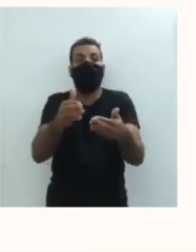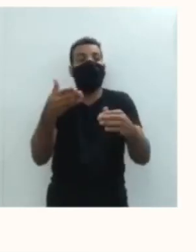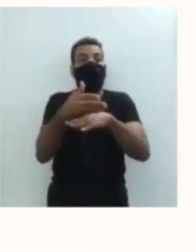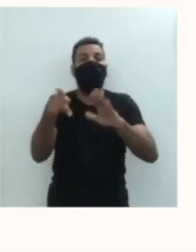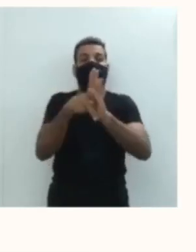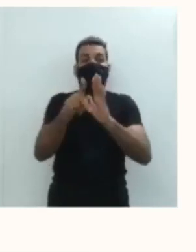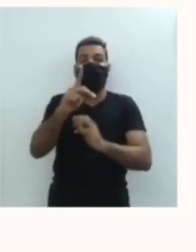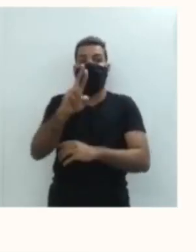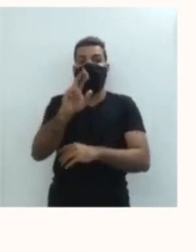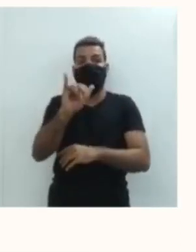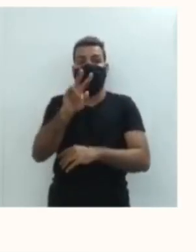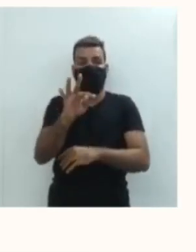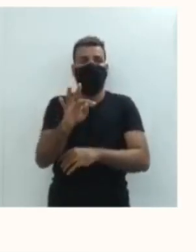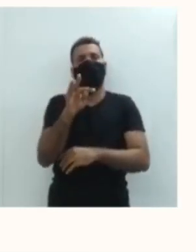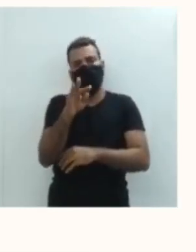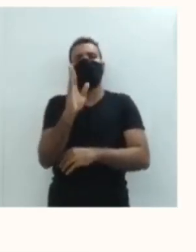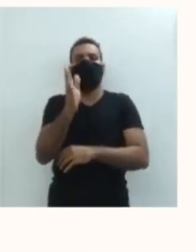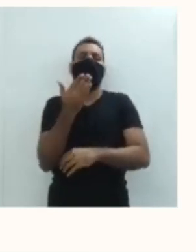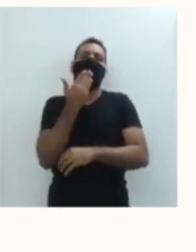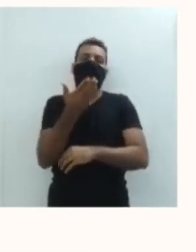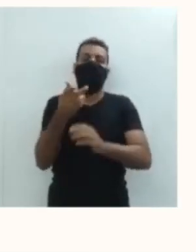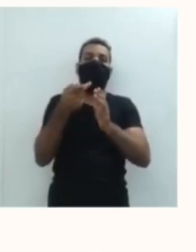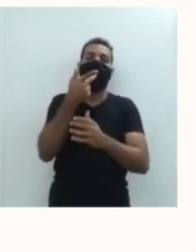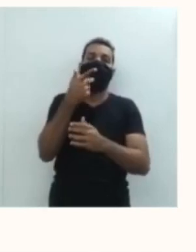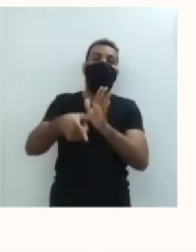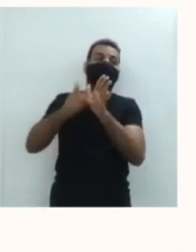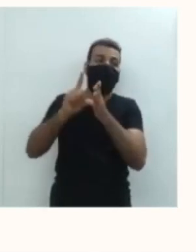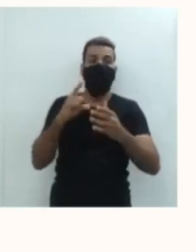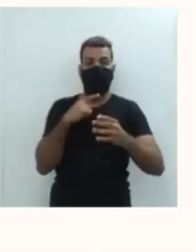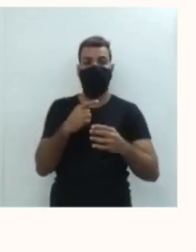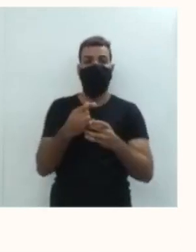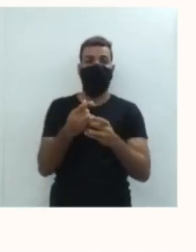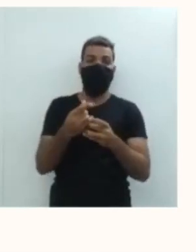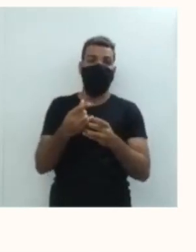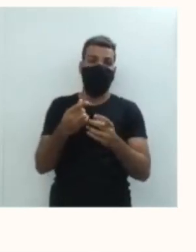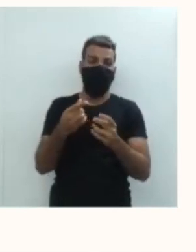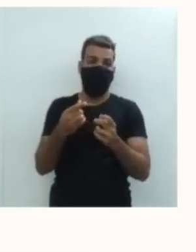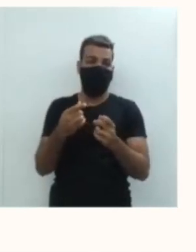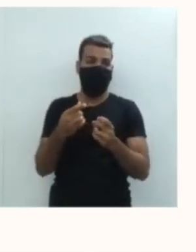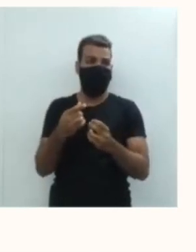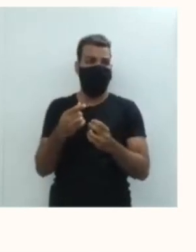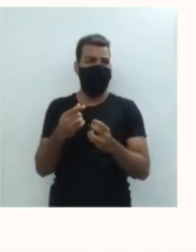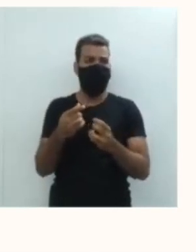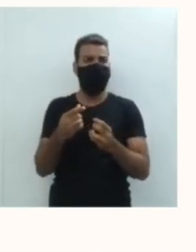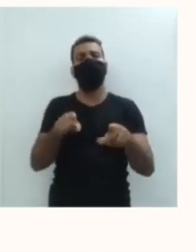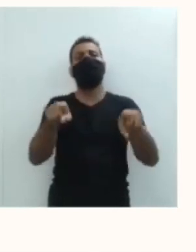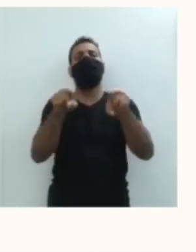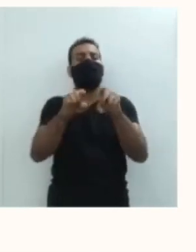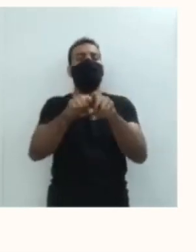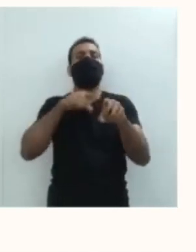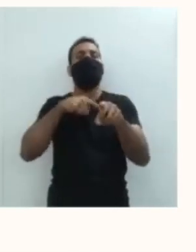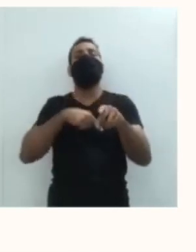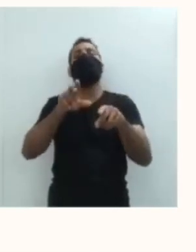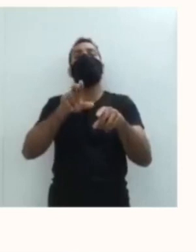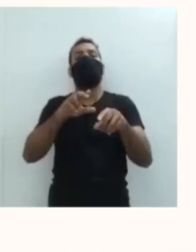Private conforme nós mencionamos anteriormente nós temos o nosso Construtor aqui E também temos